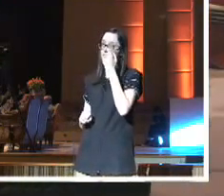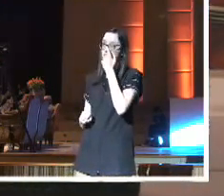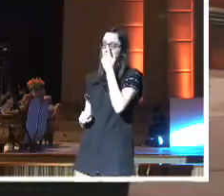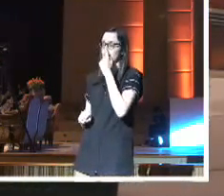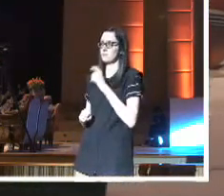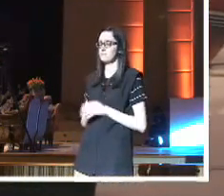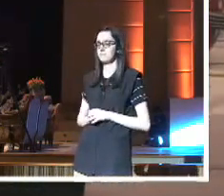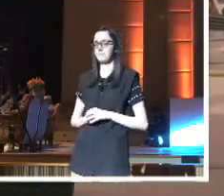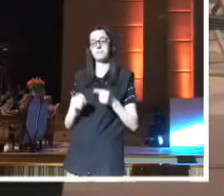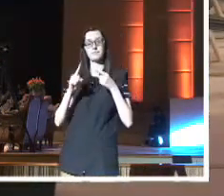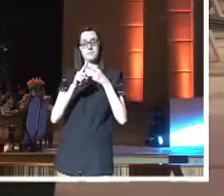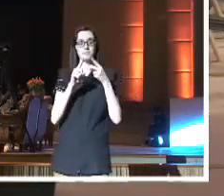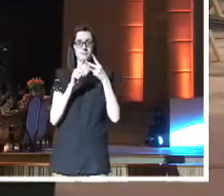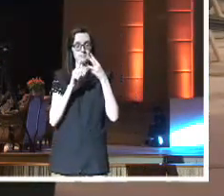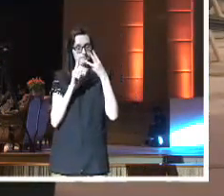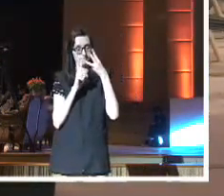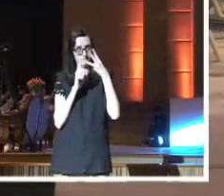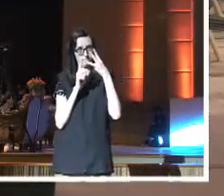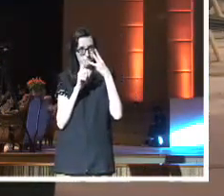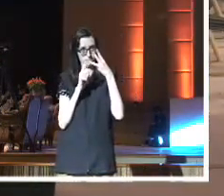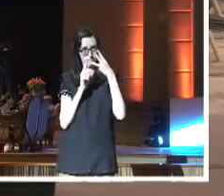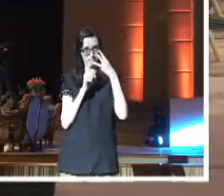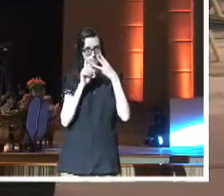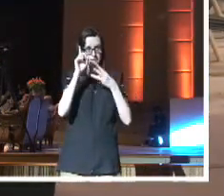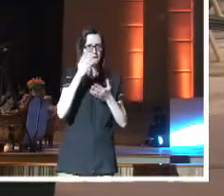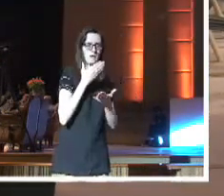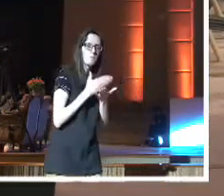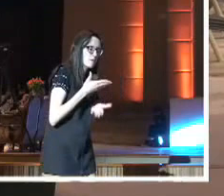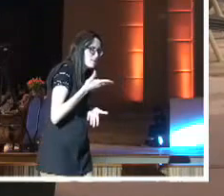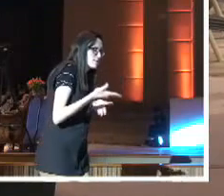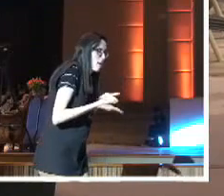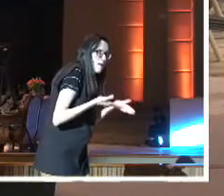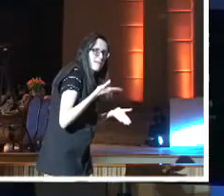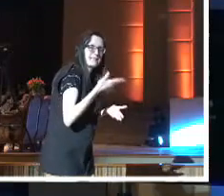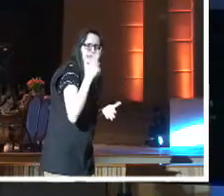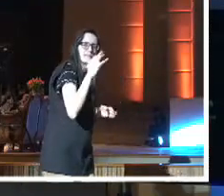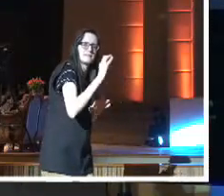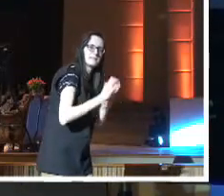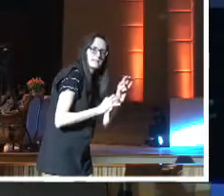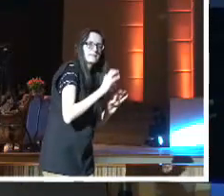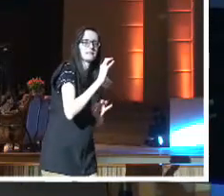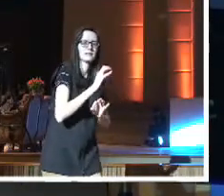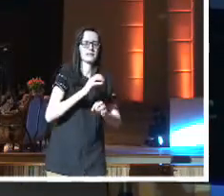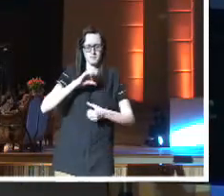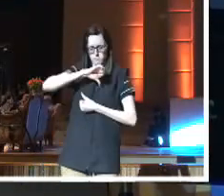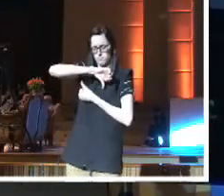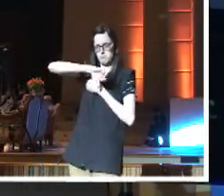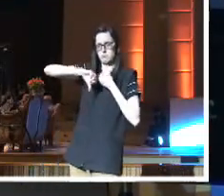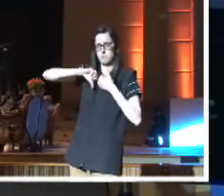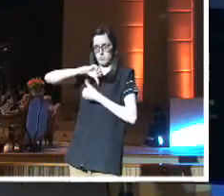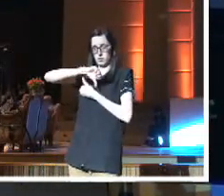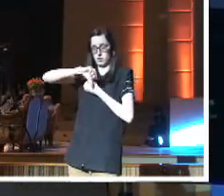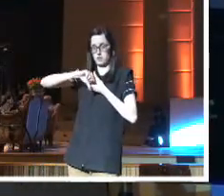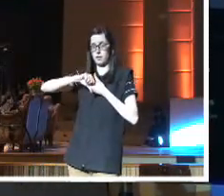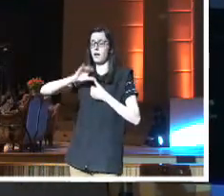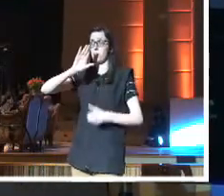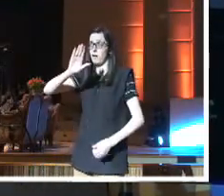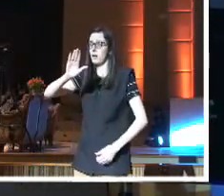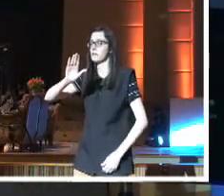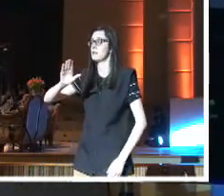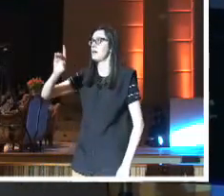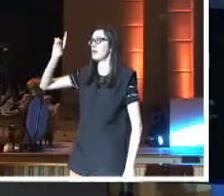E a terceira coisa que ele vai trabalhar é quase uma decorrência. Se ele é o Deus da